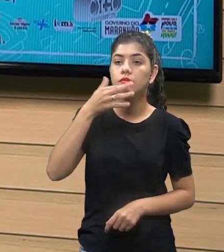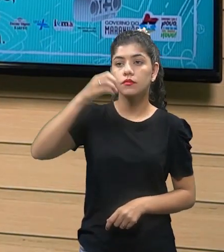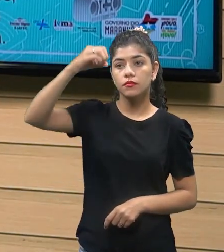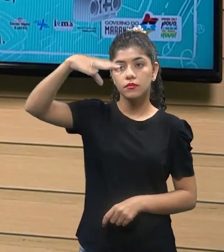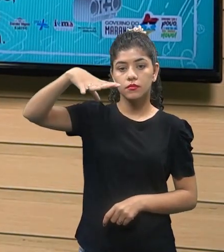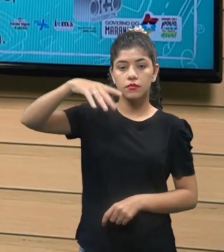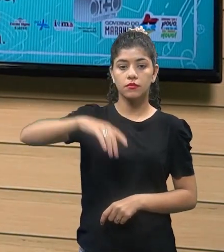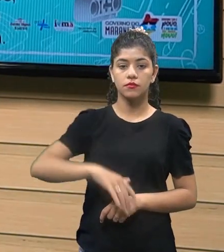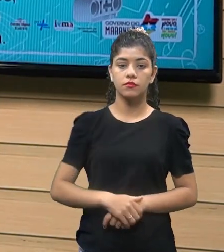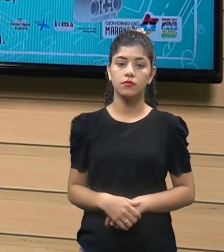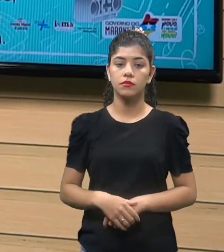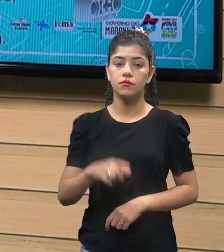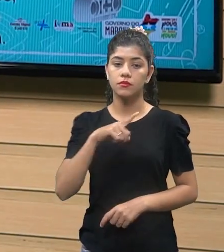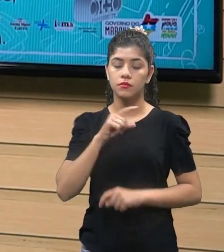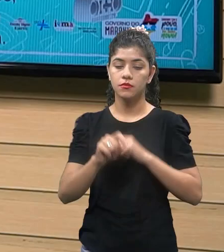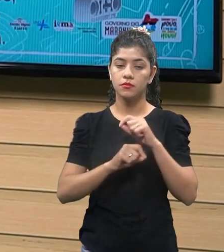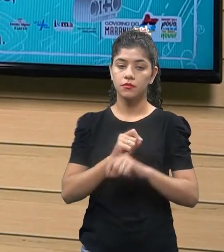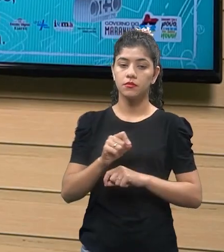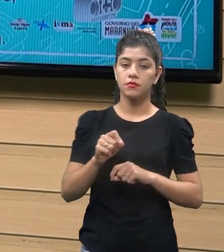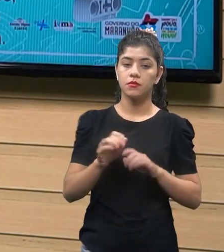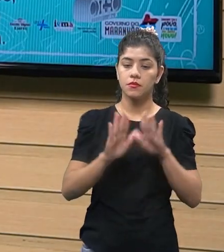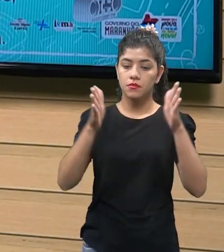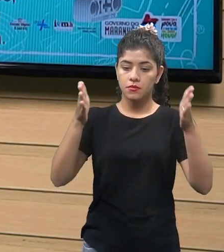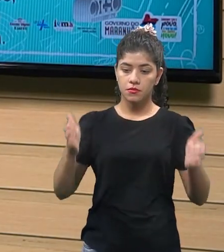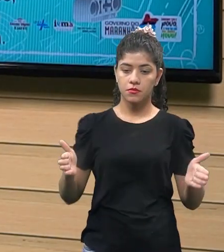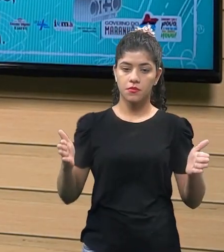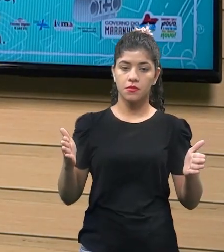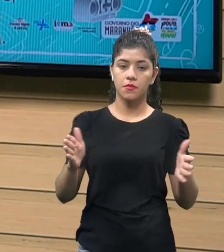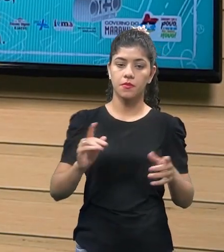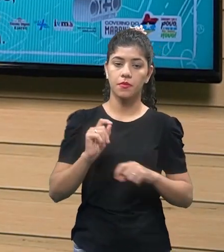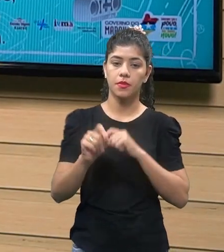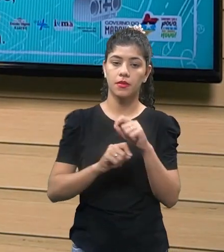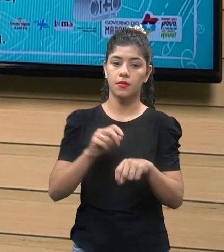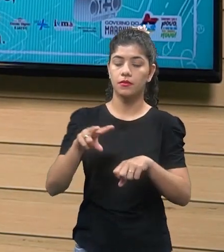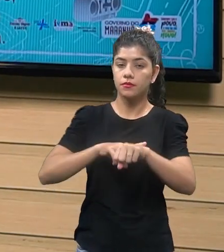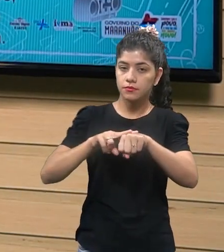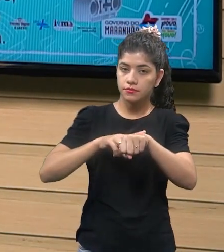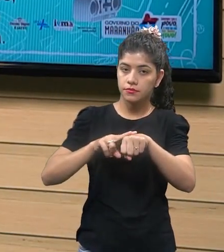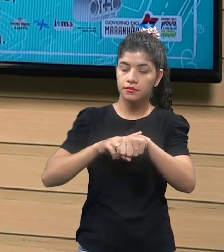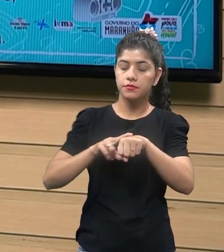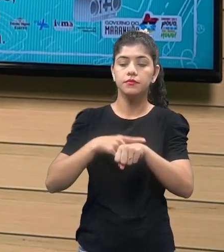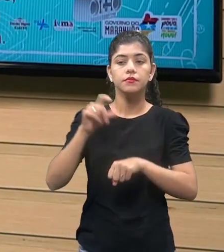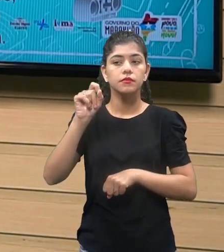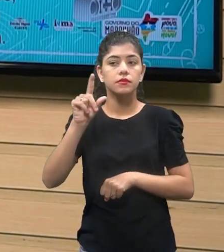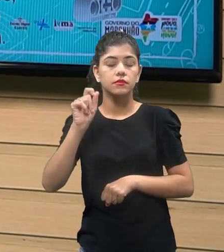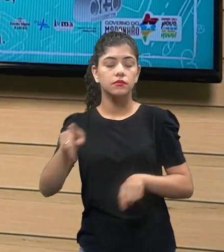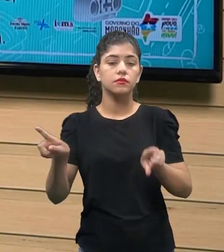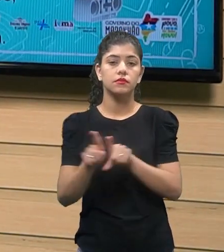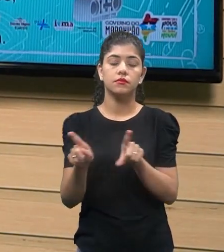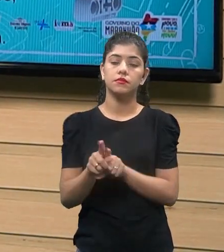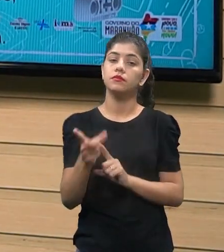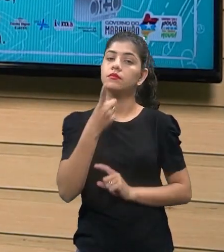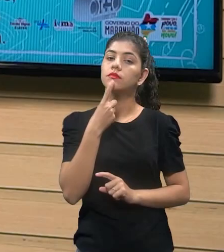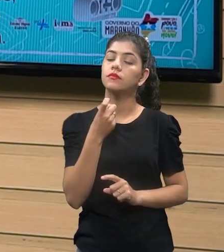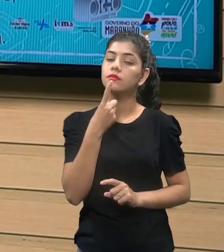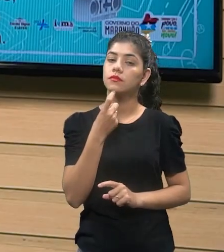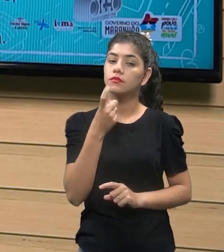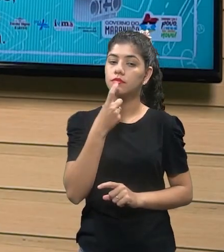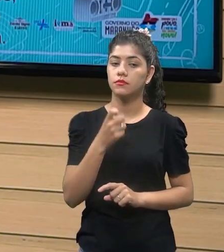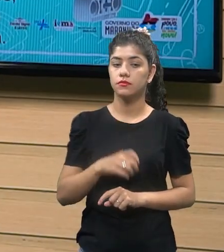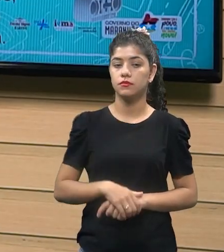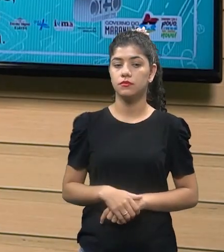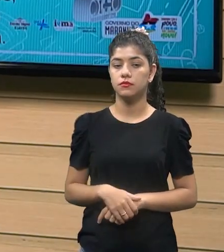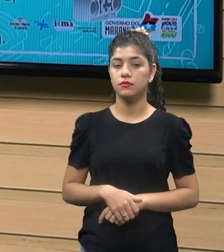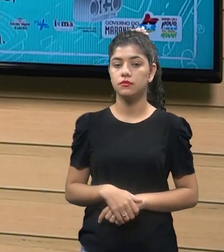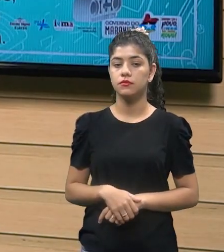ter percebido aqui, ele está dentro do espectro infravermelho, né? Do azul ao vermelho e